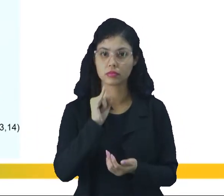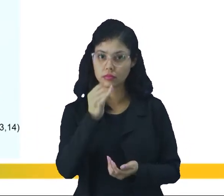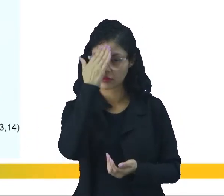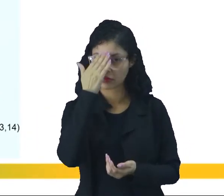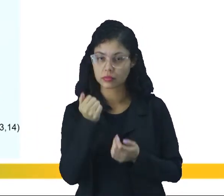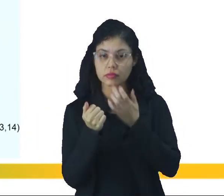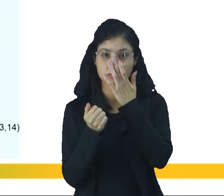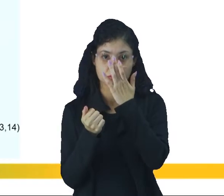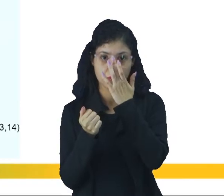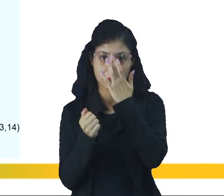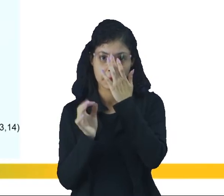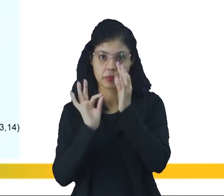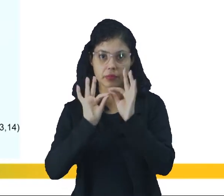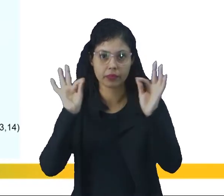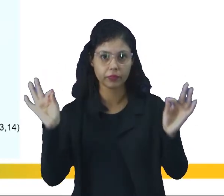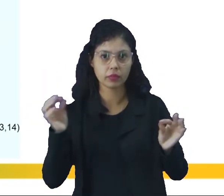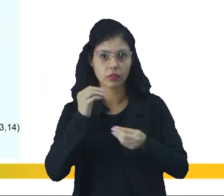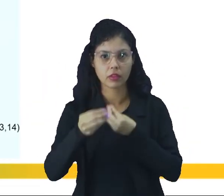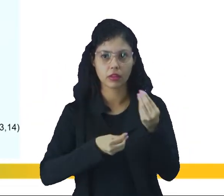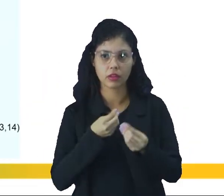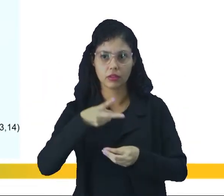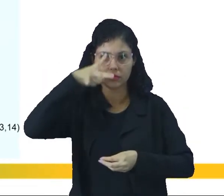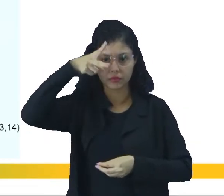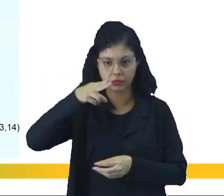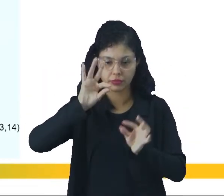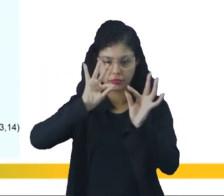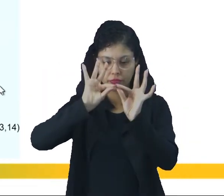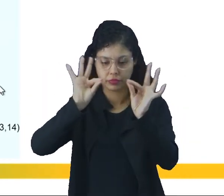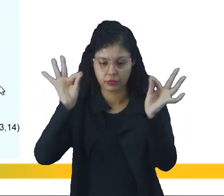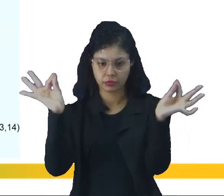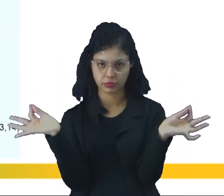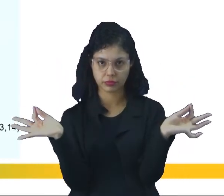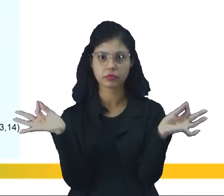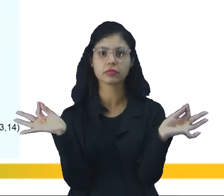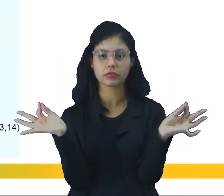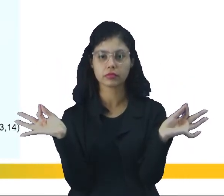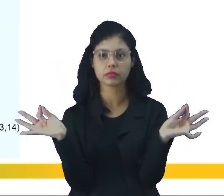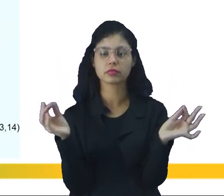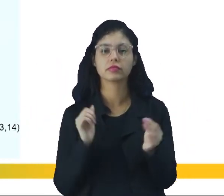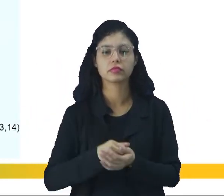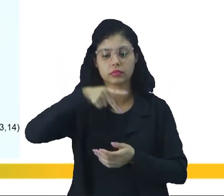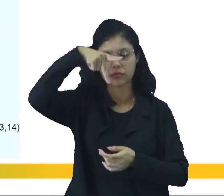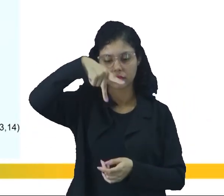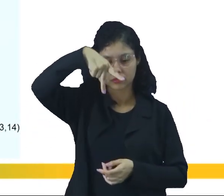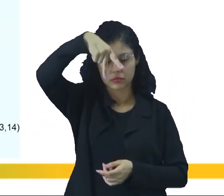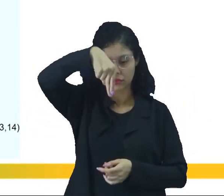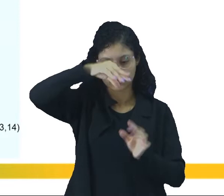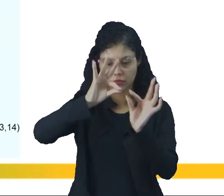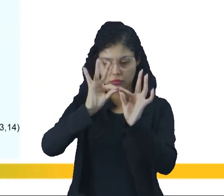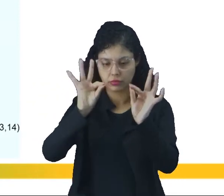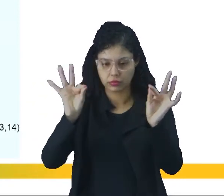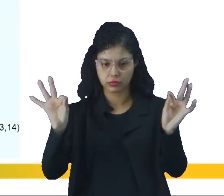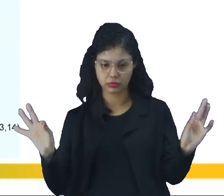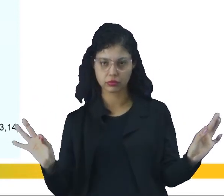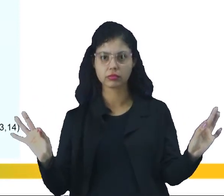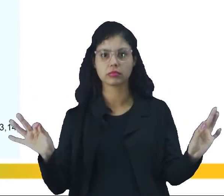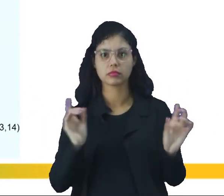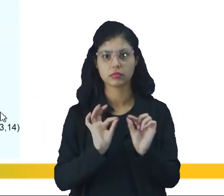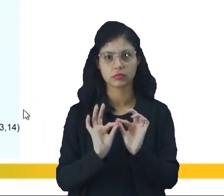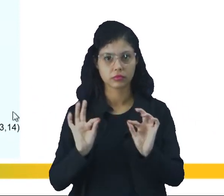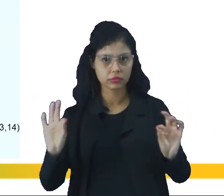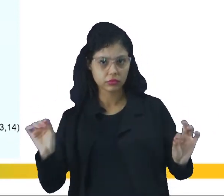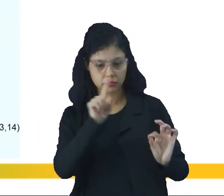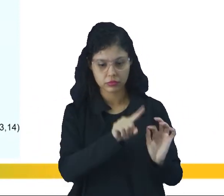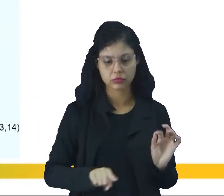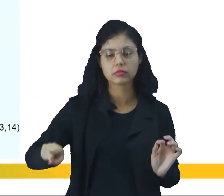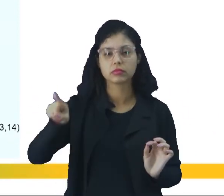quisesse saber realmente o comprimento, é como se eu pudesse cortar isso aqui e esticar. Se eu cortar isso aqui e esticar, eu vou ter o comprimento,